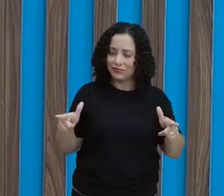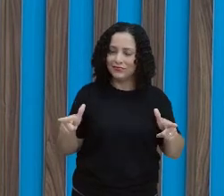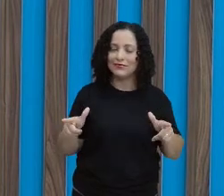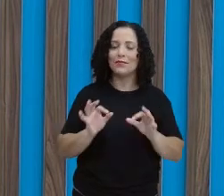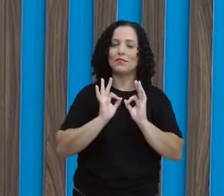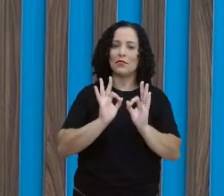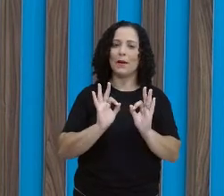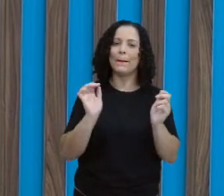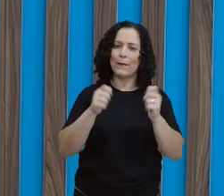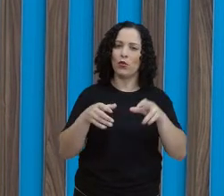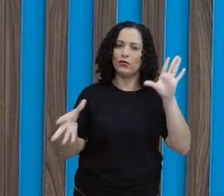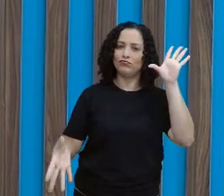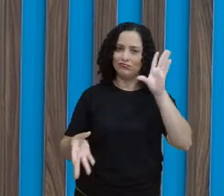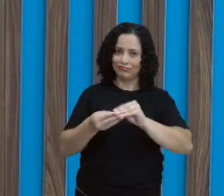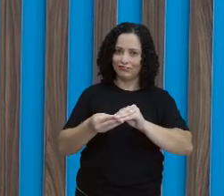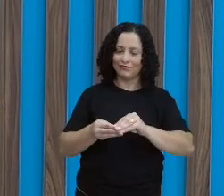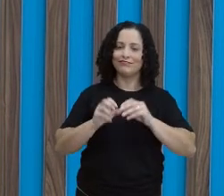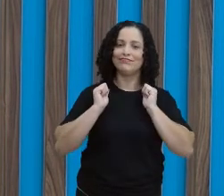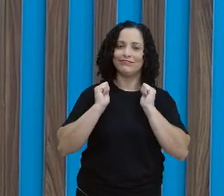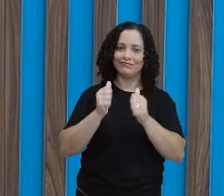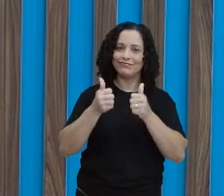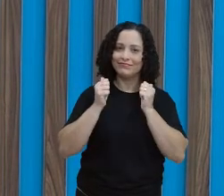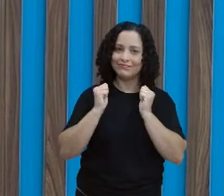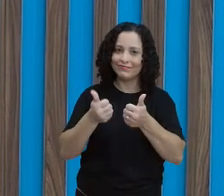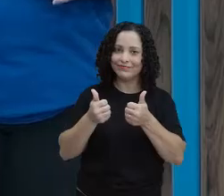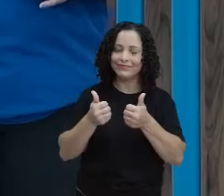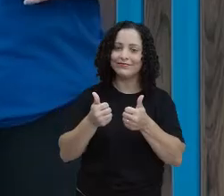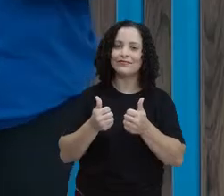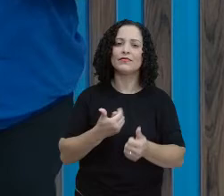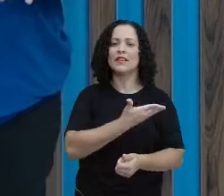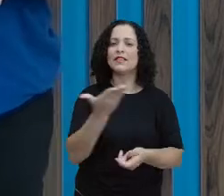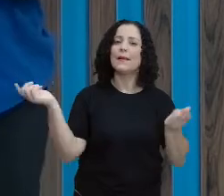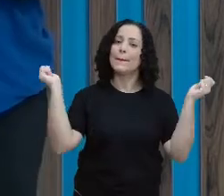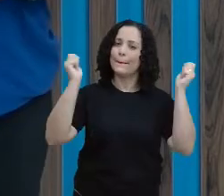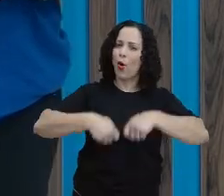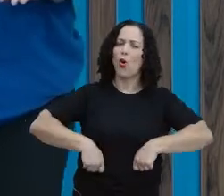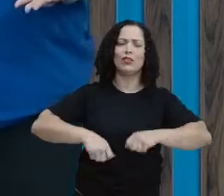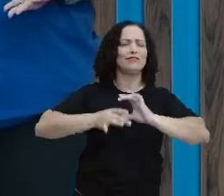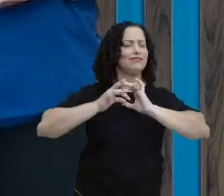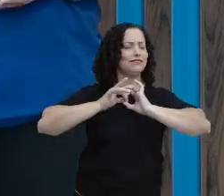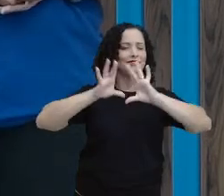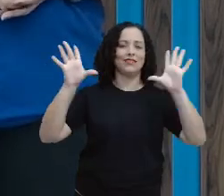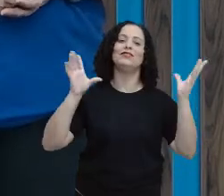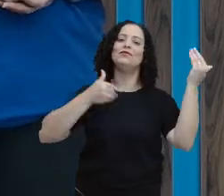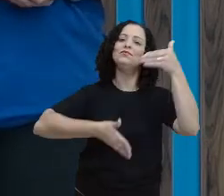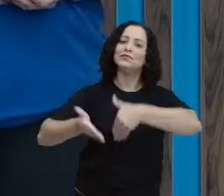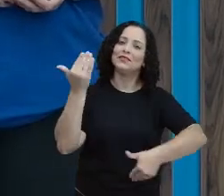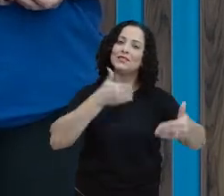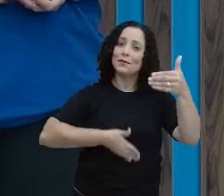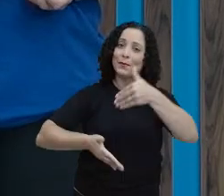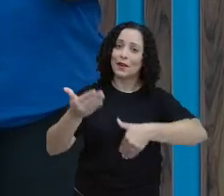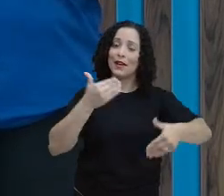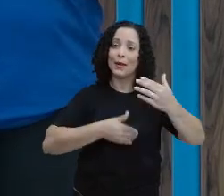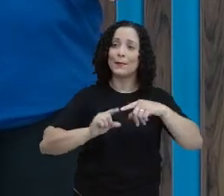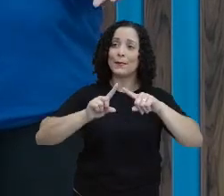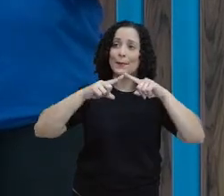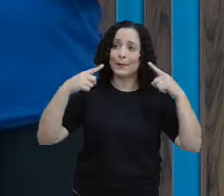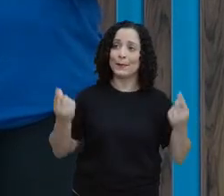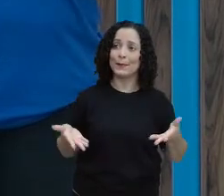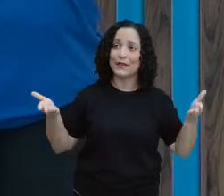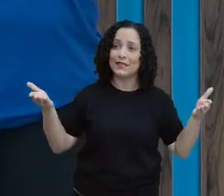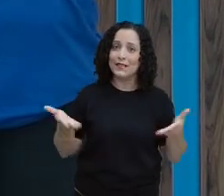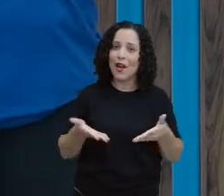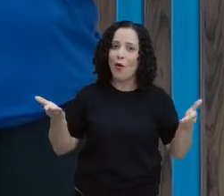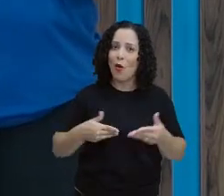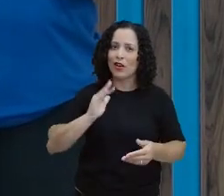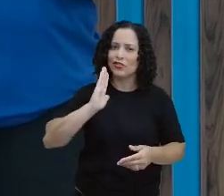pode colocar, legal. Bacana, Gabriel. Pode falar o que você quiser, meu amor, tá certo? Mas a gente tá aqui, ó,